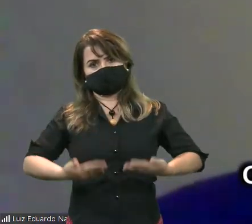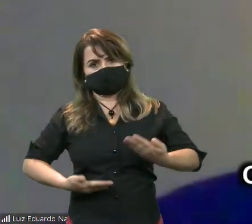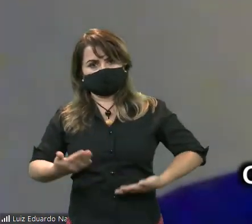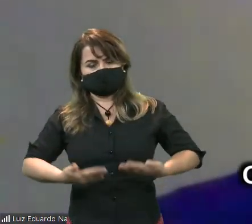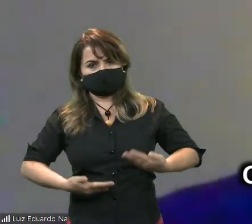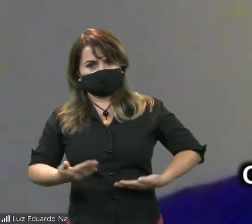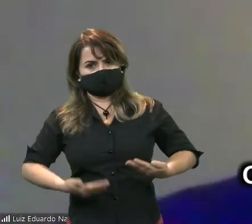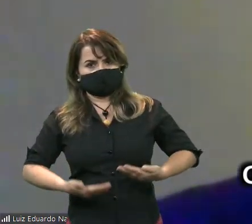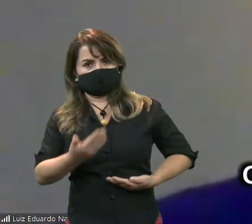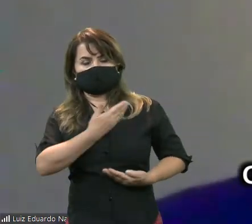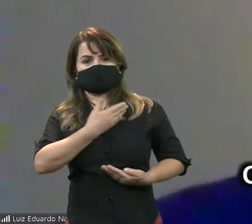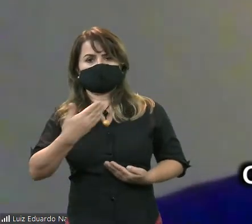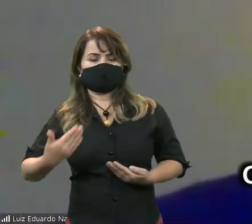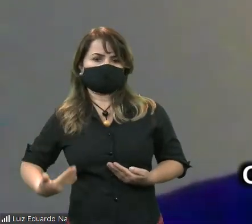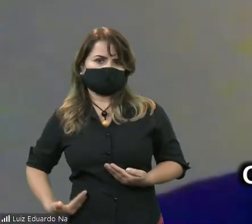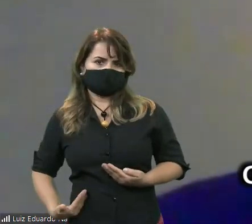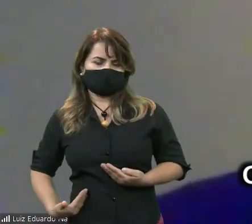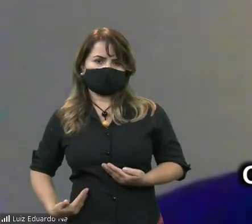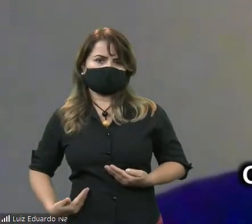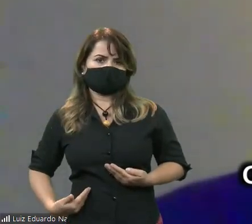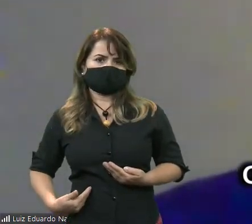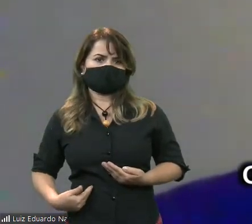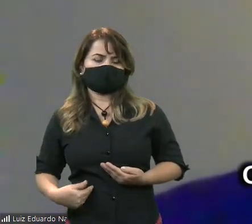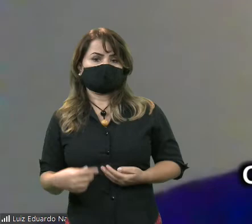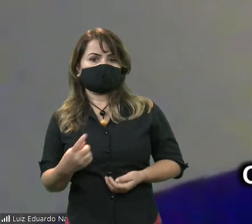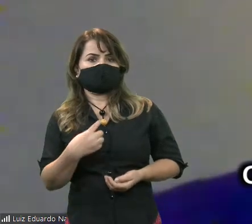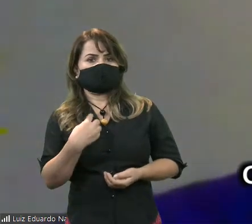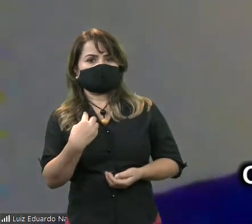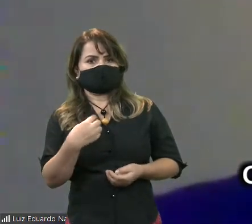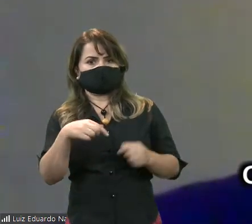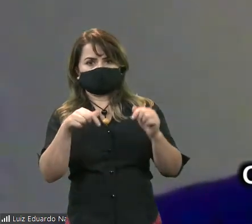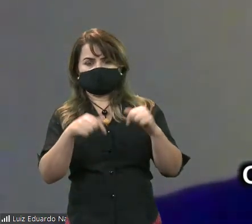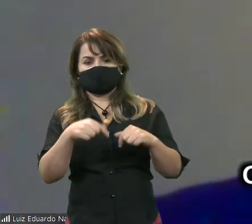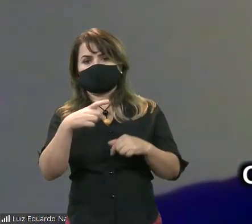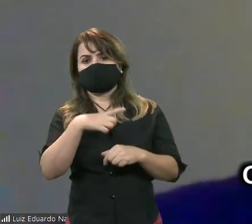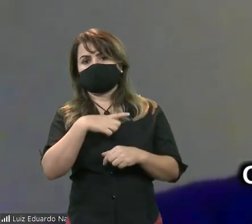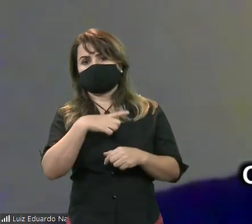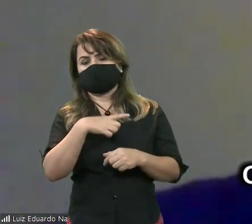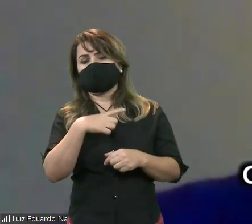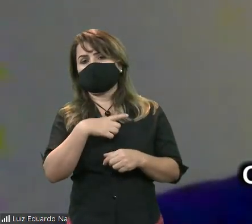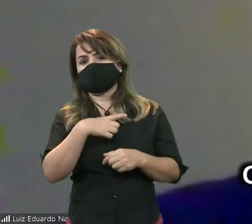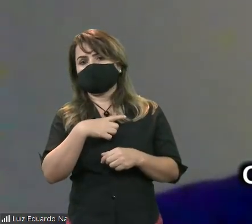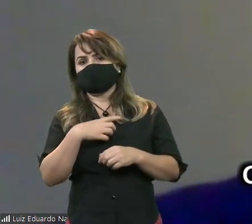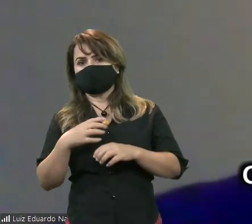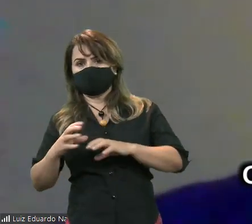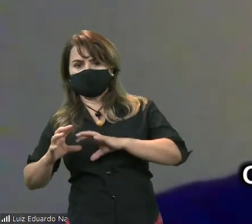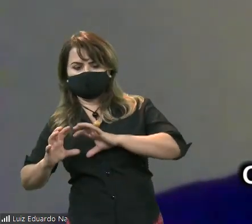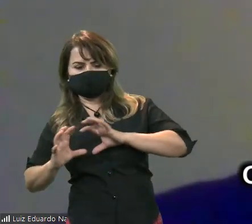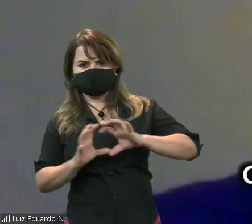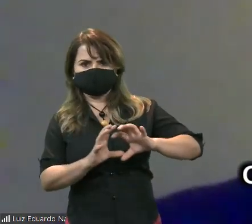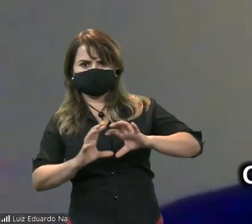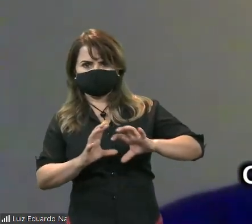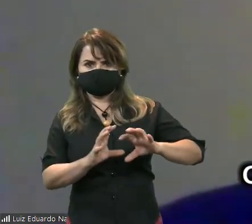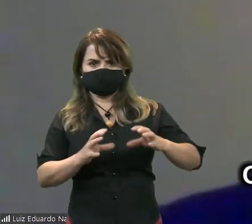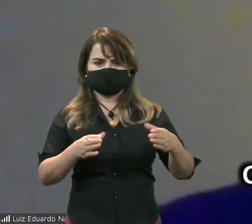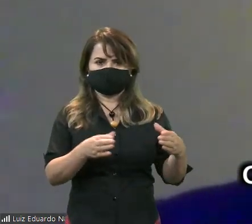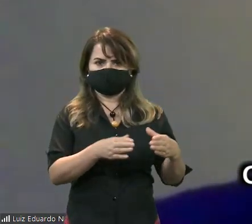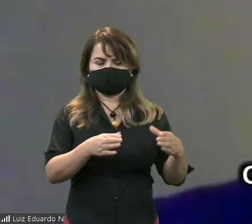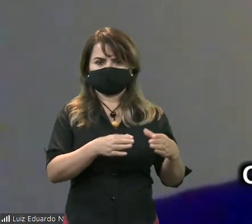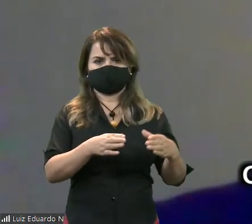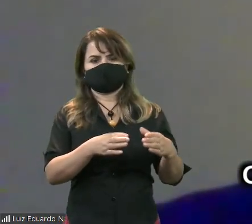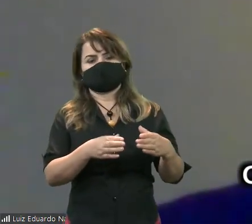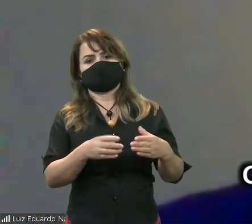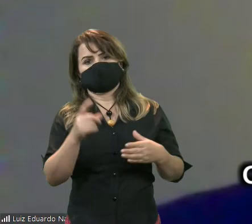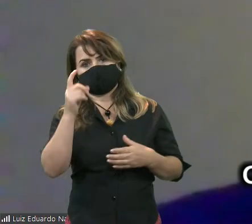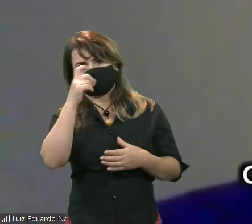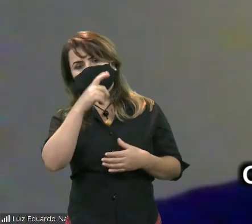servidores públicos, servidores que nós temos aí na secretaria, servidores que de carreira, para